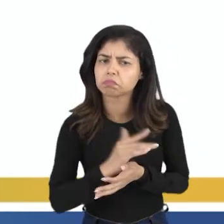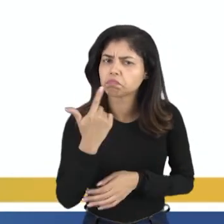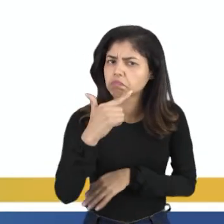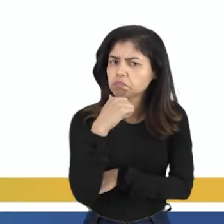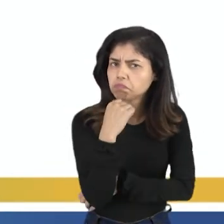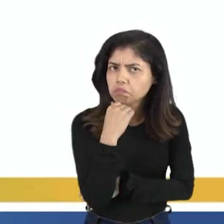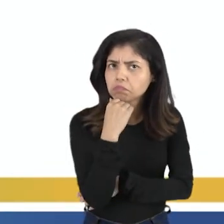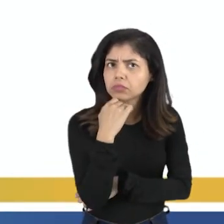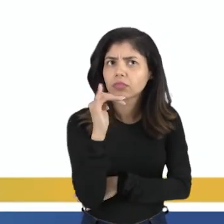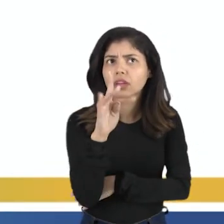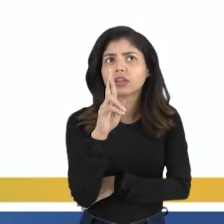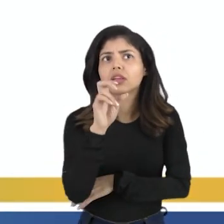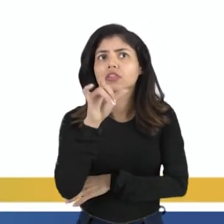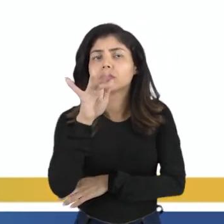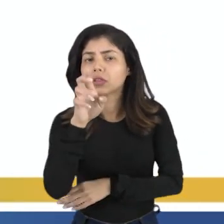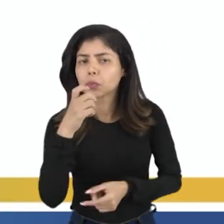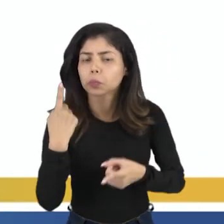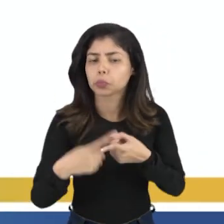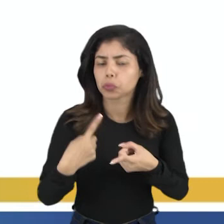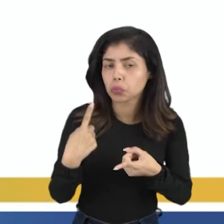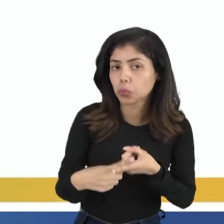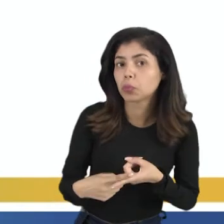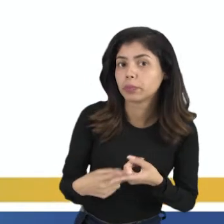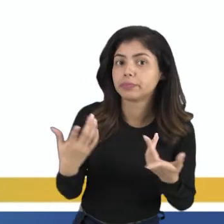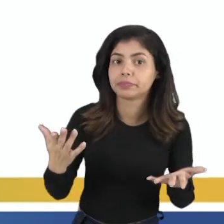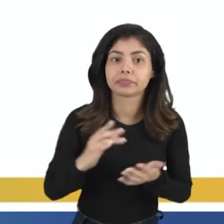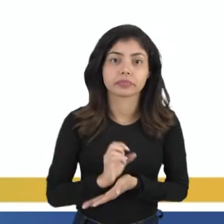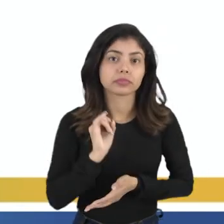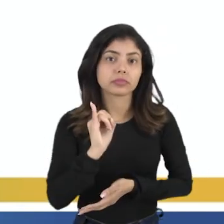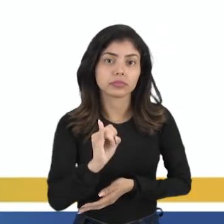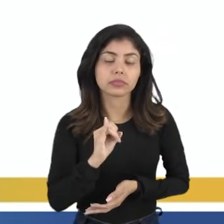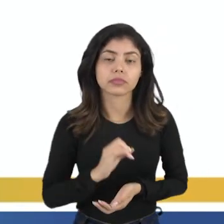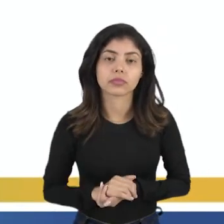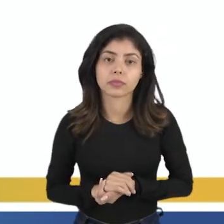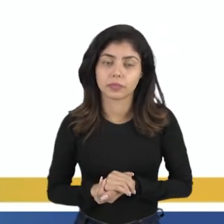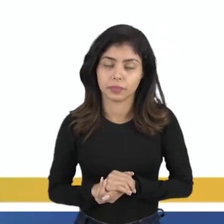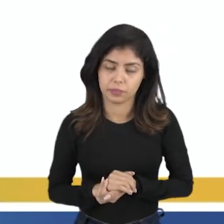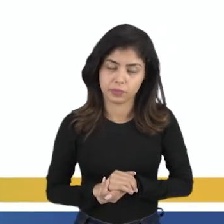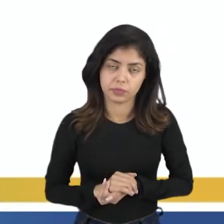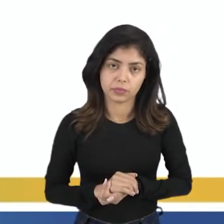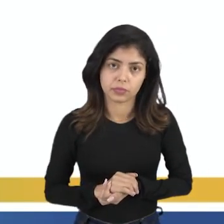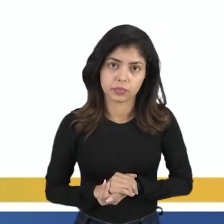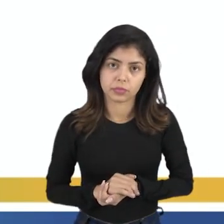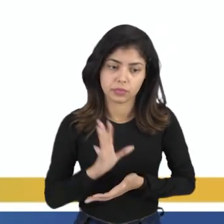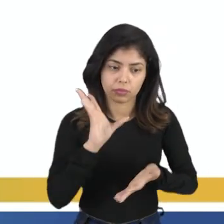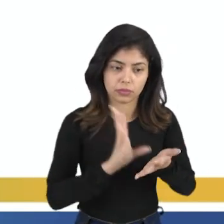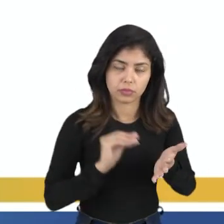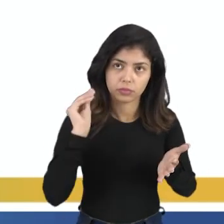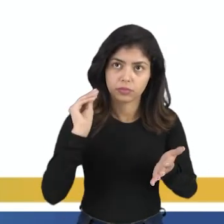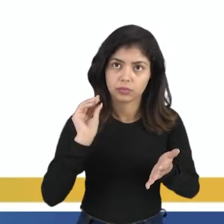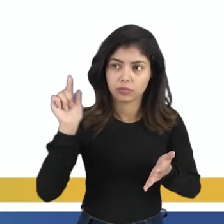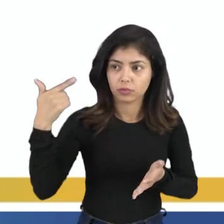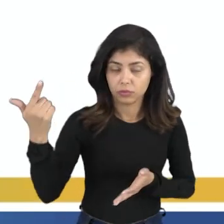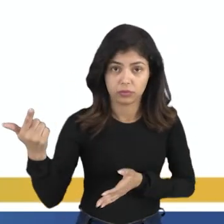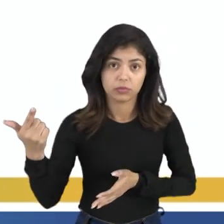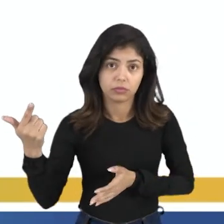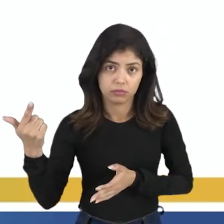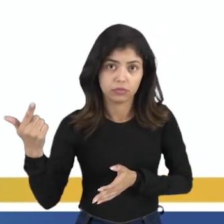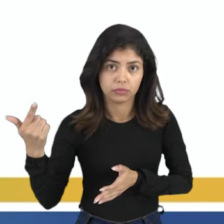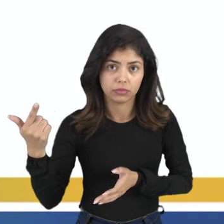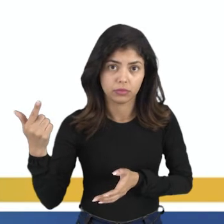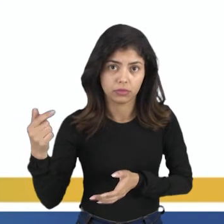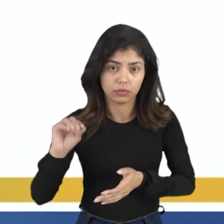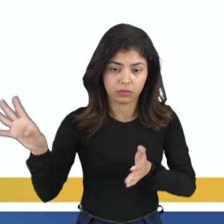existe a intertextualidade. Por quê? Porque se você simplesmente pegou o discurso do outro